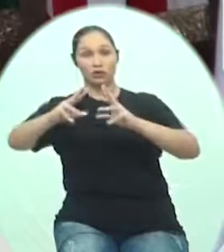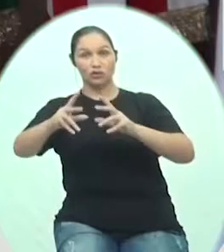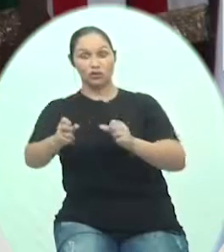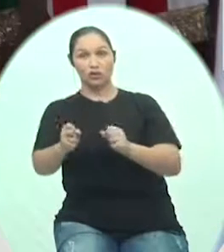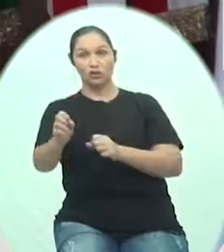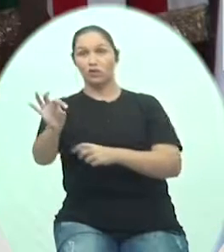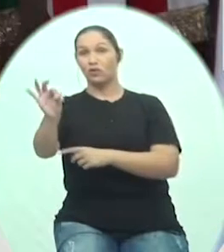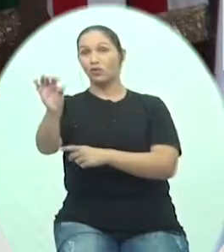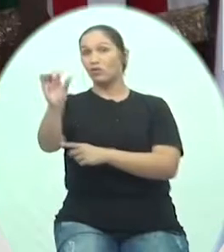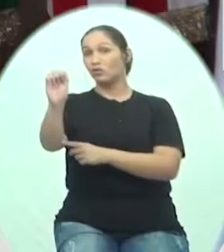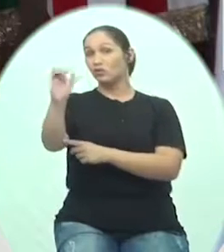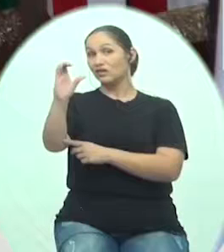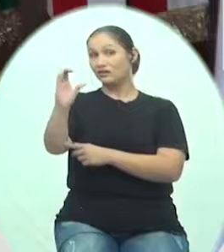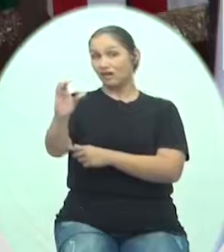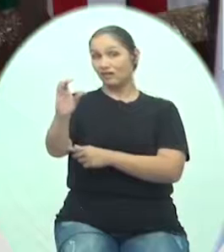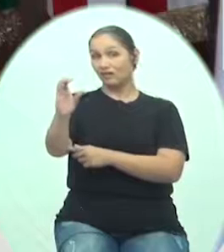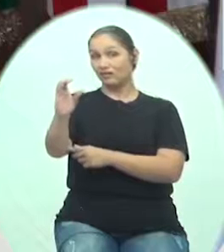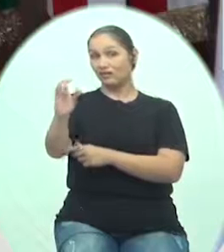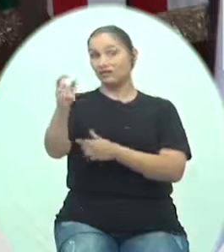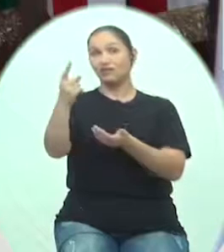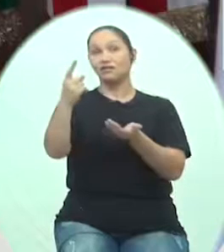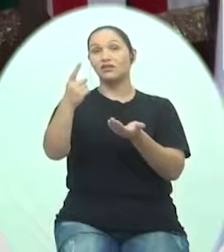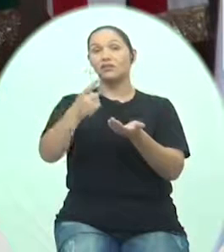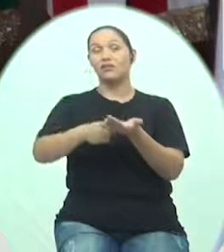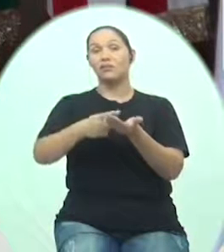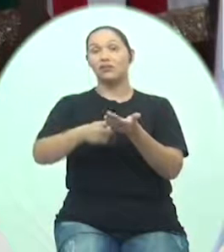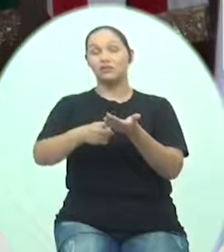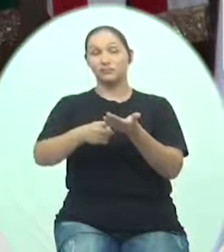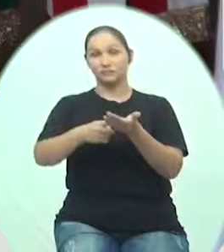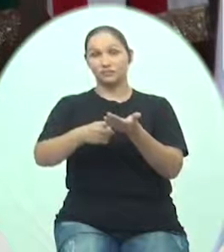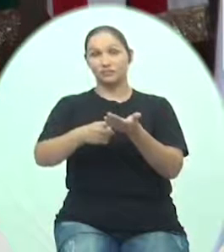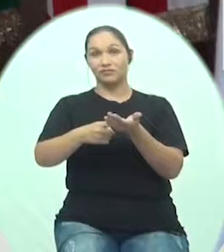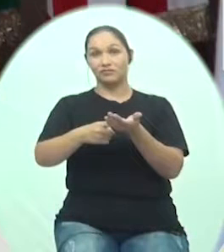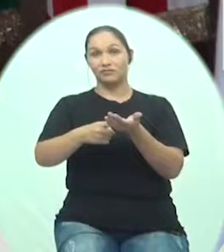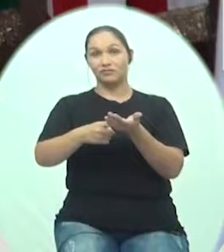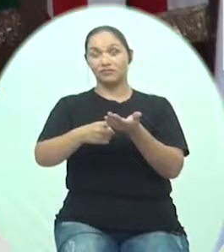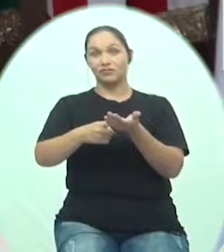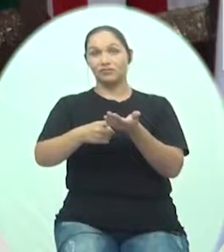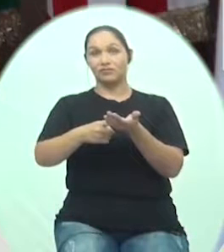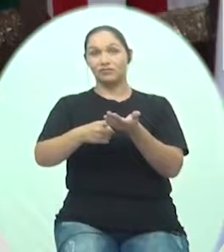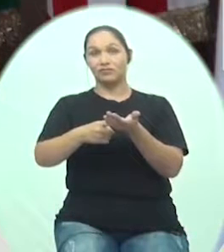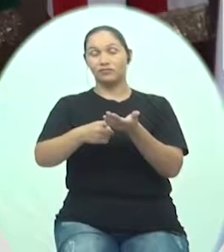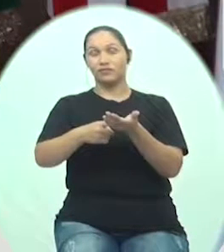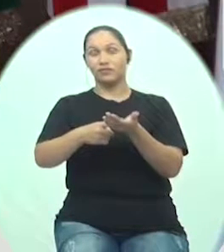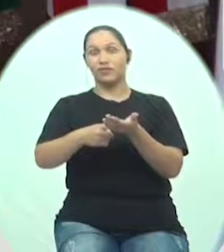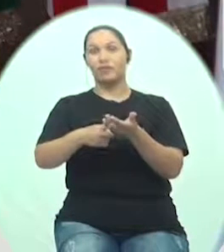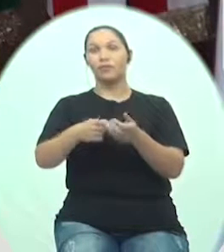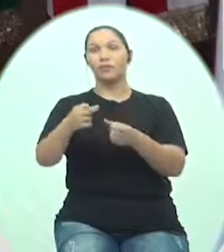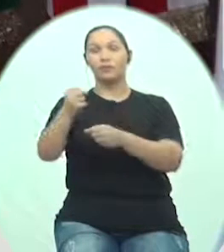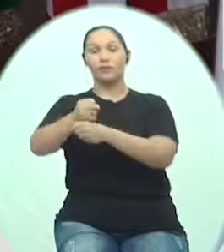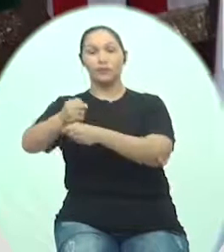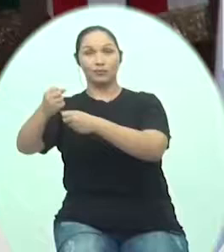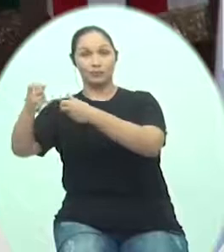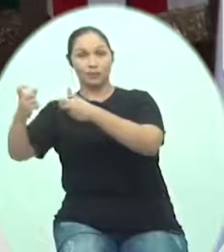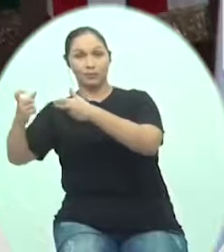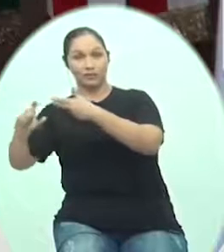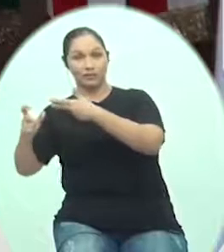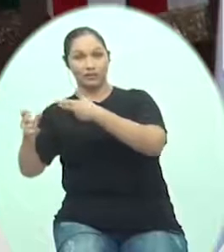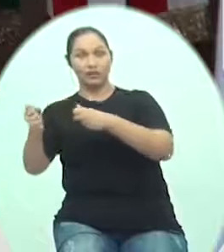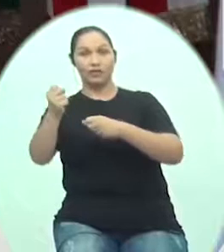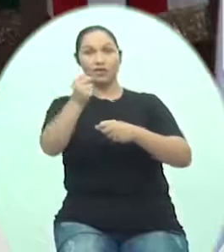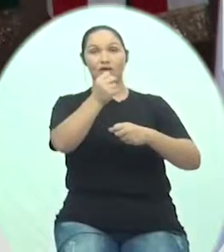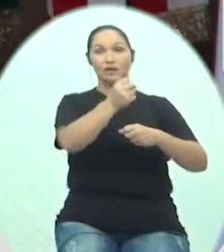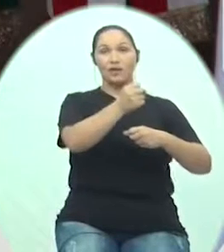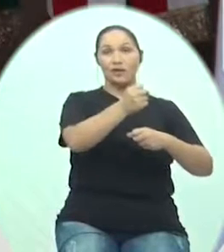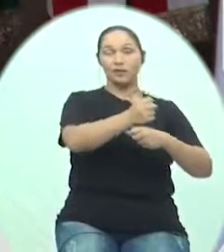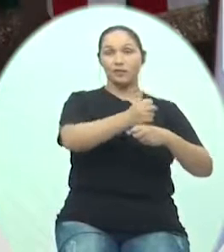o e o judiciário tenha homologação dessa casa porque não é possível o destino de